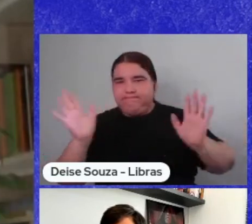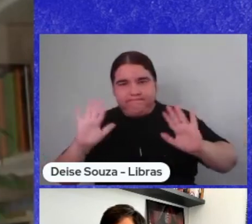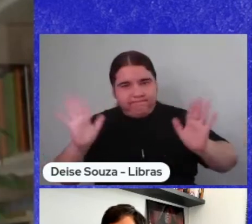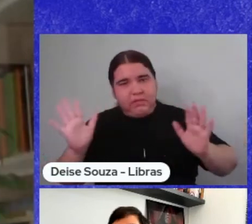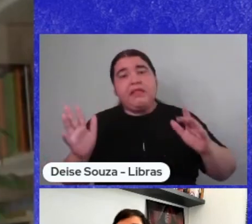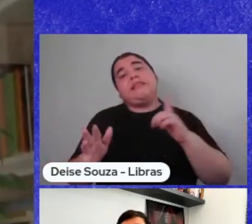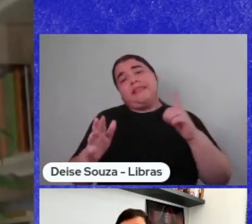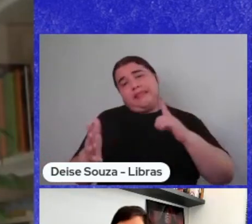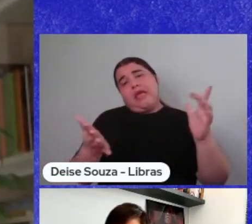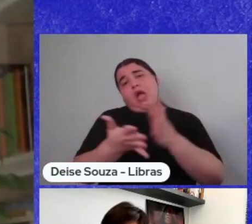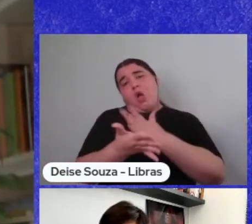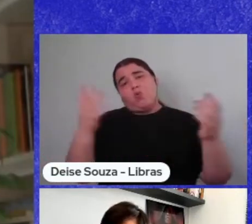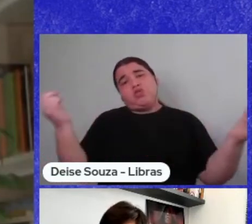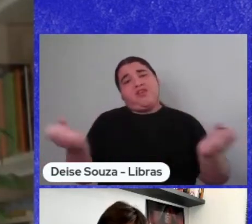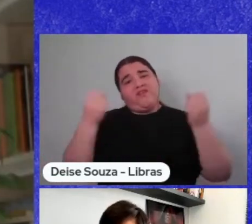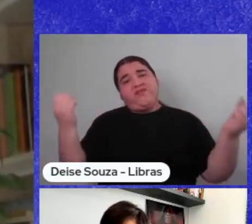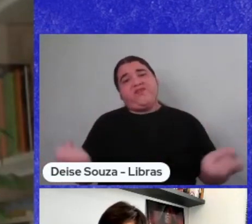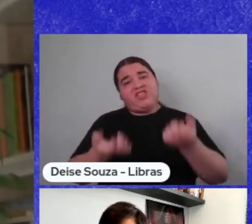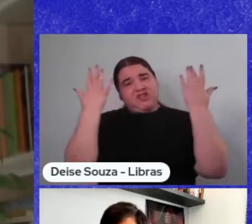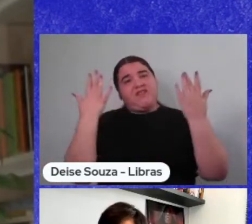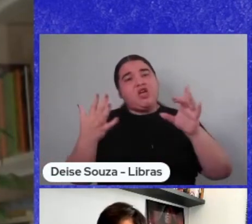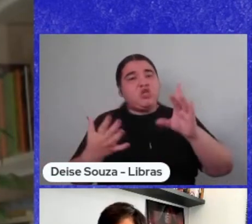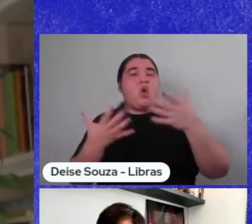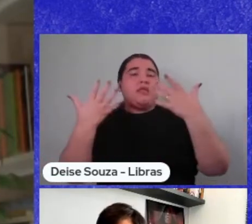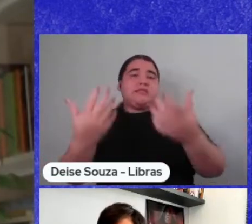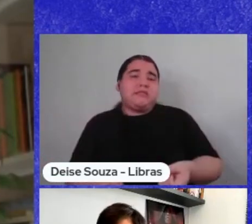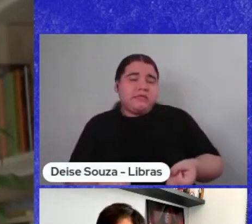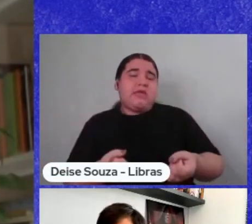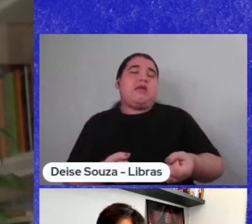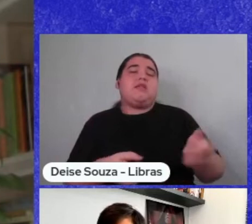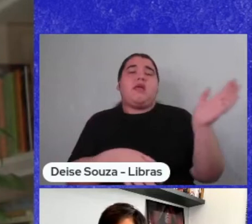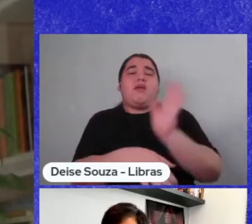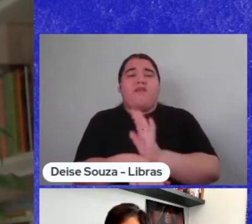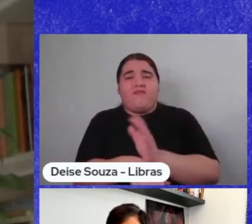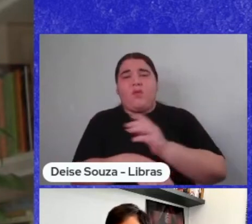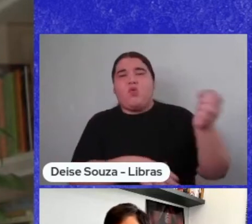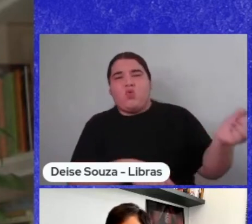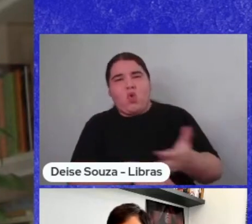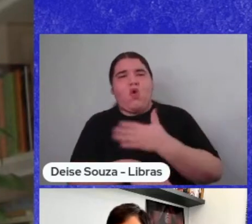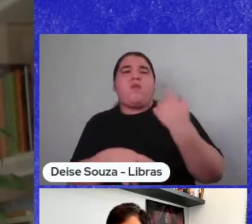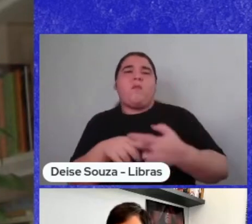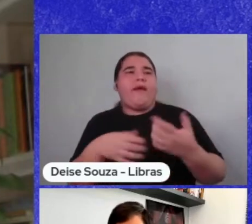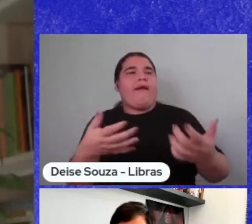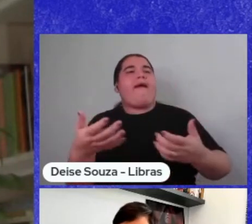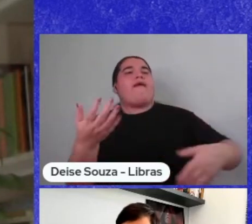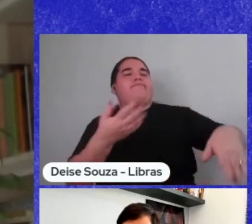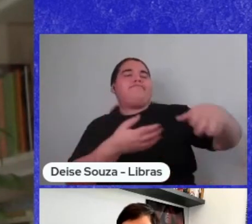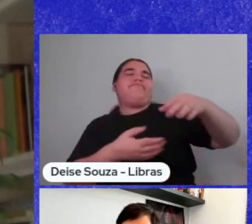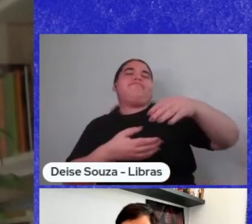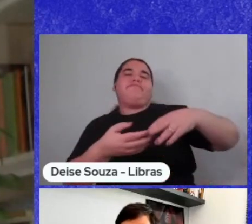filmes para também estar sempre renovando e dando outros espaços. Mas é muito legal também ver que os filmes ainda continuem rodando